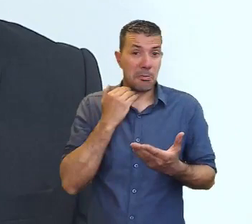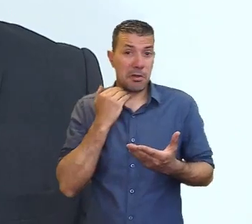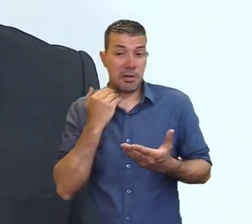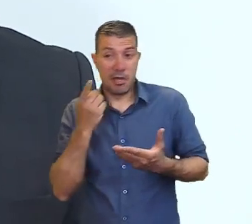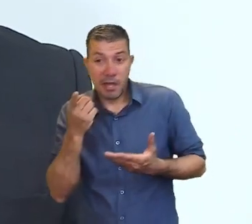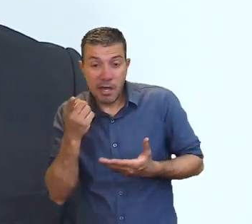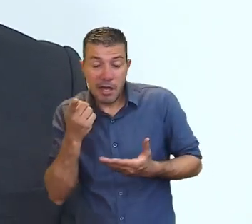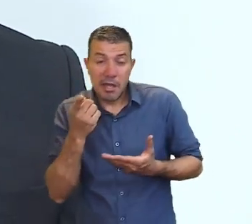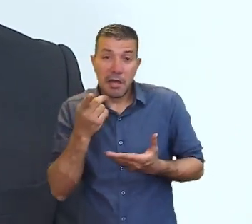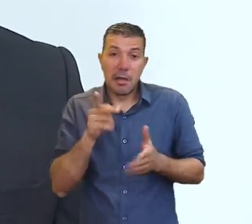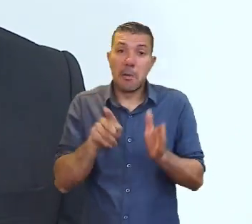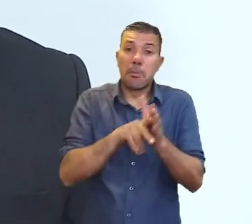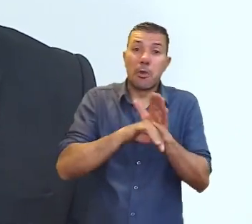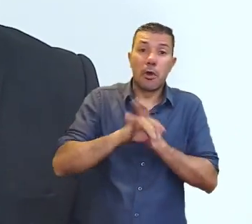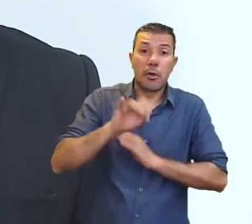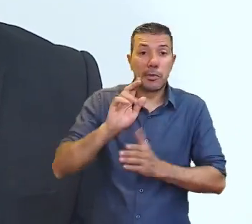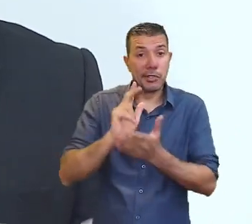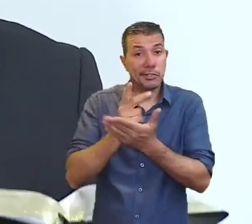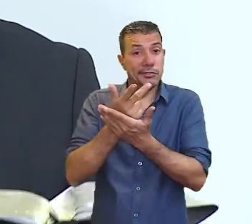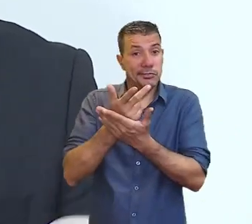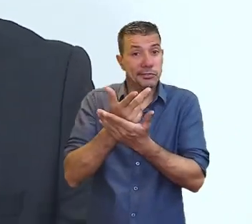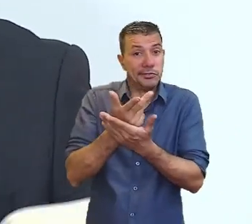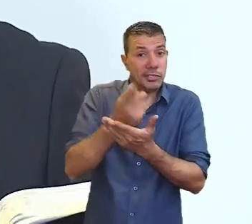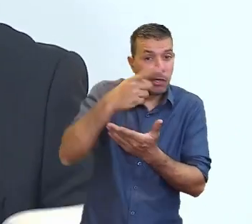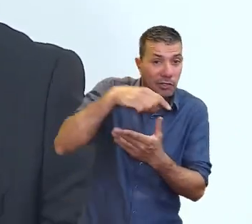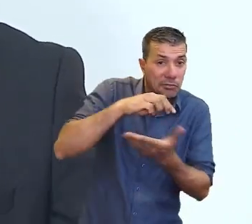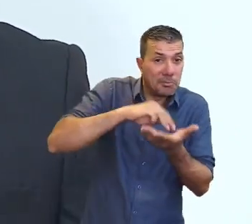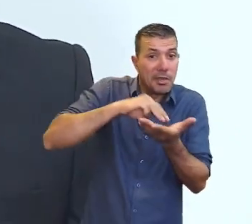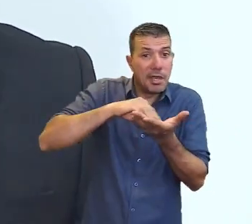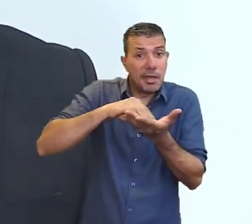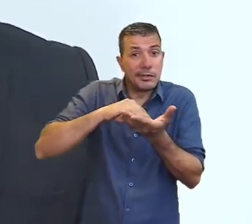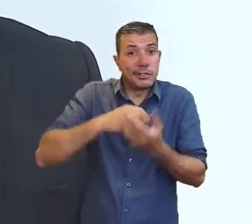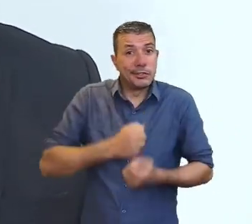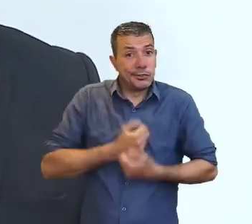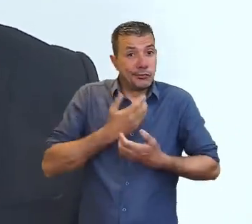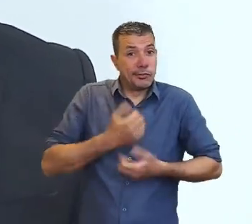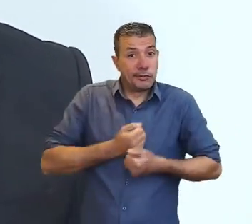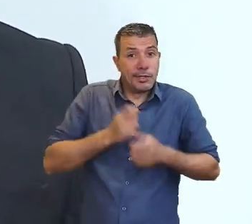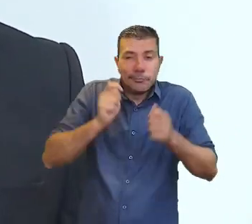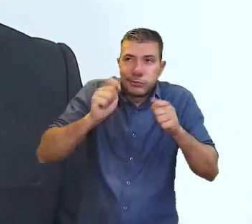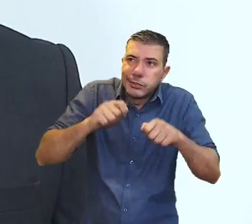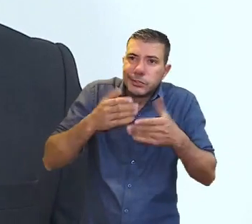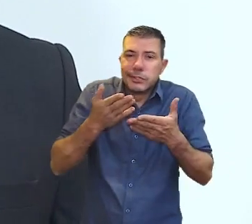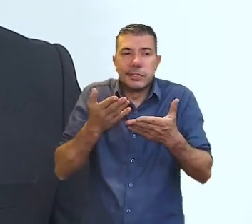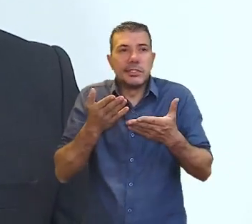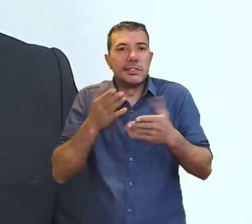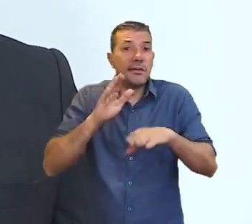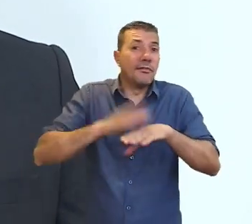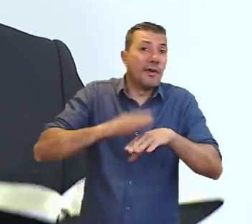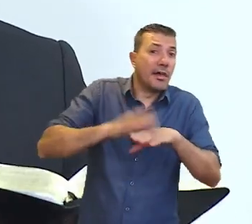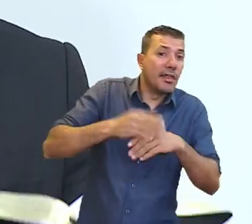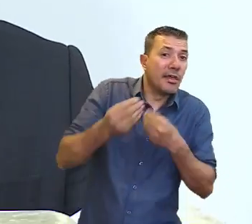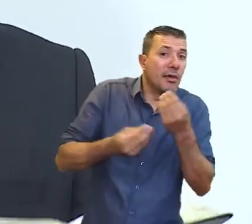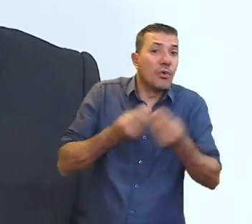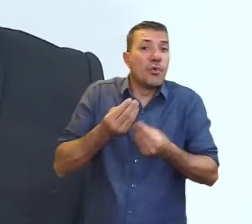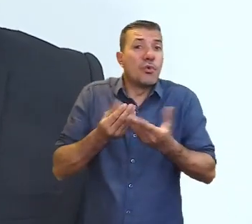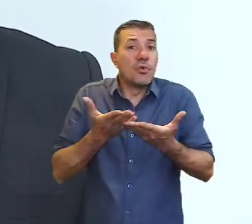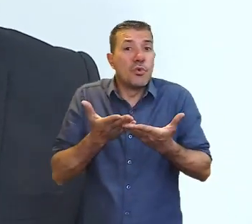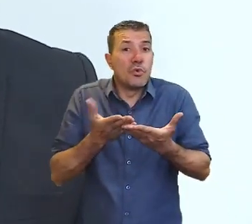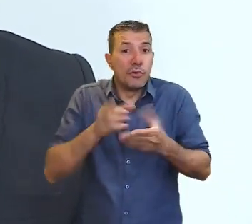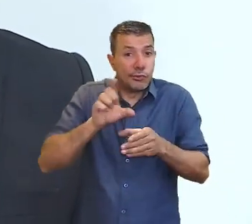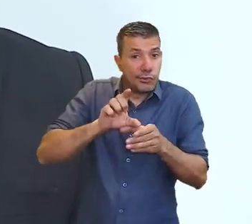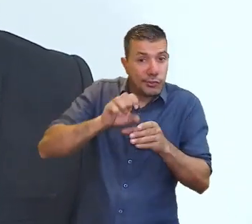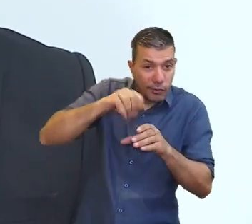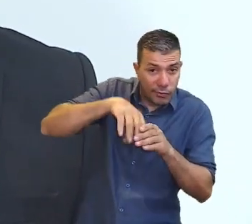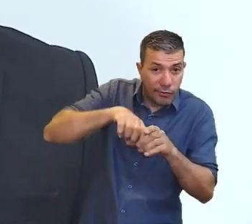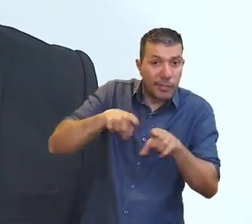da própria igreja, ou por outros meios que a sua igreja tem te informado que seja possível realizar as suas entregas. Entregue os seus